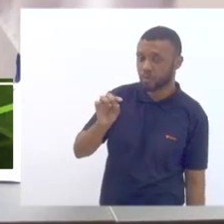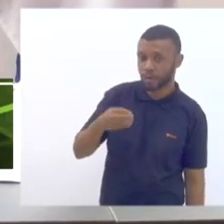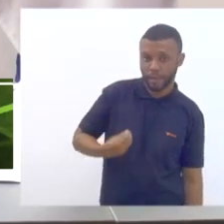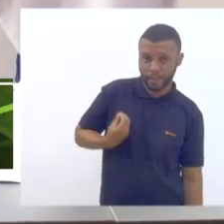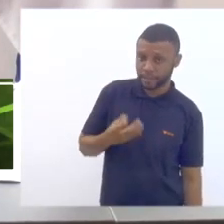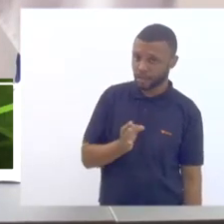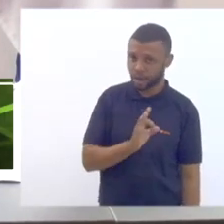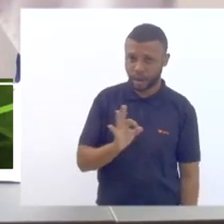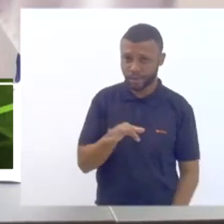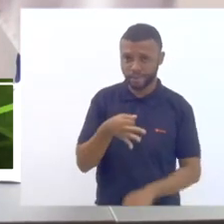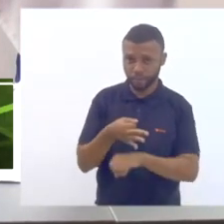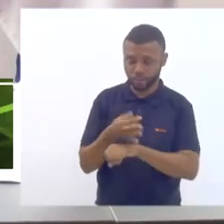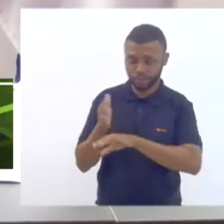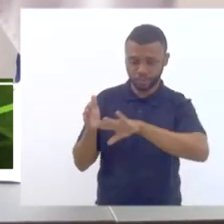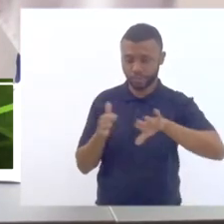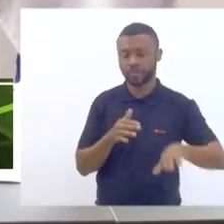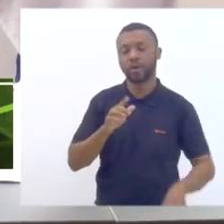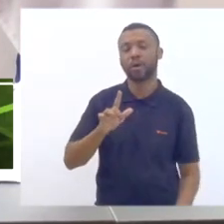Martins.